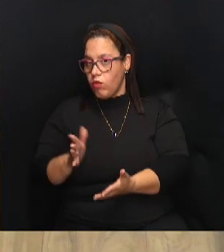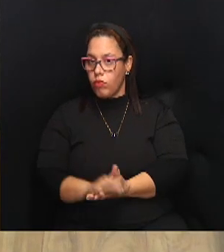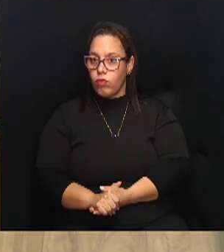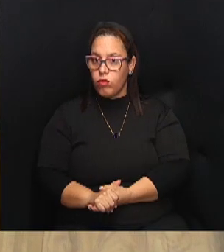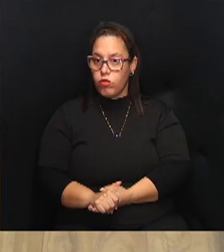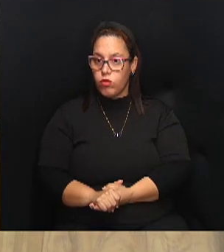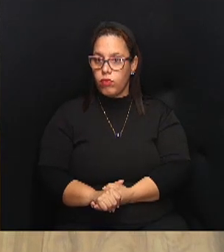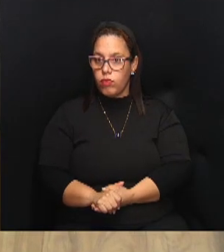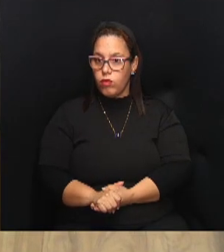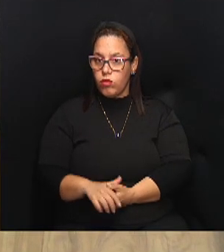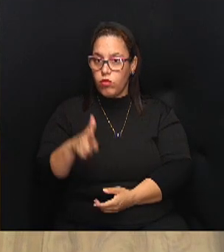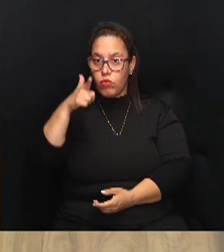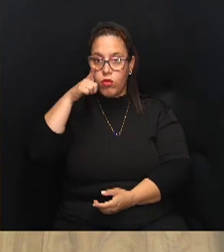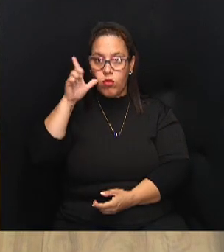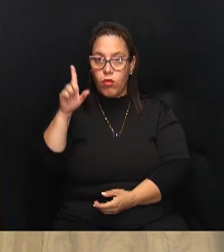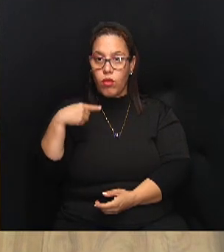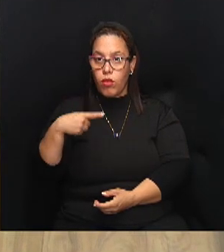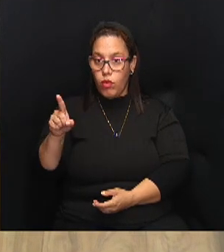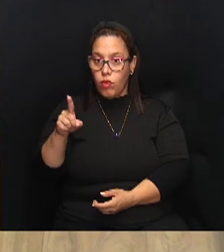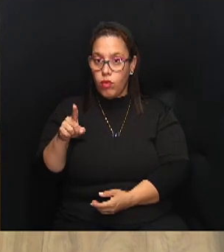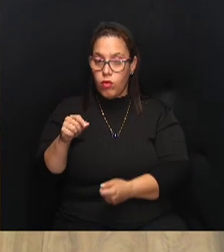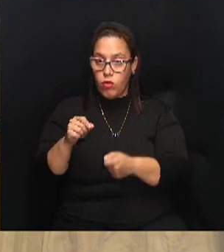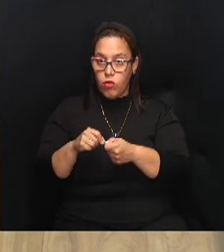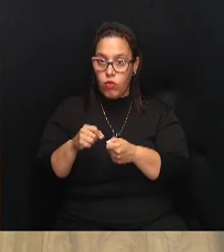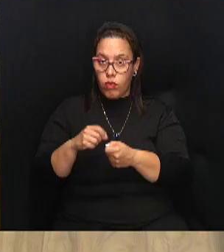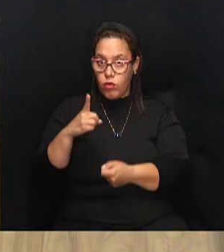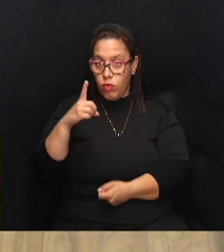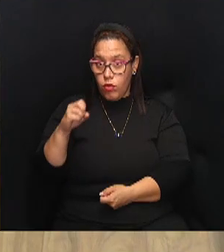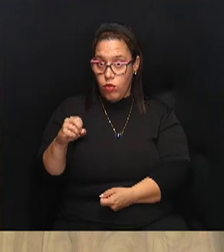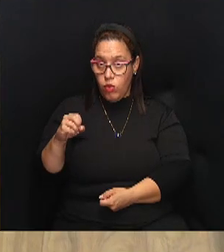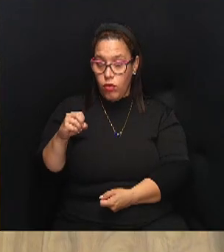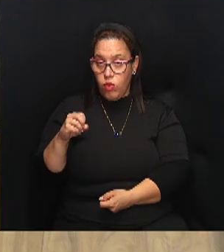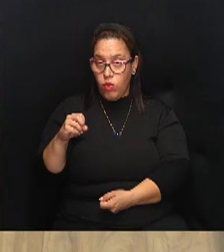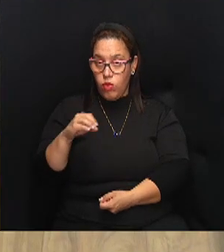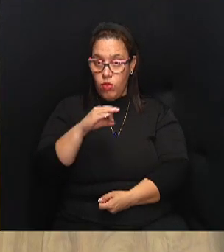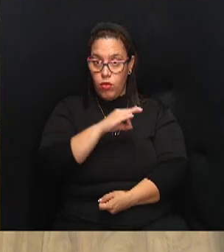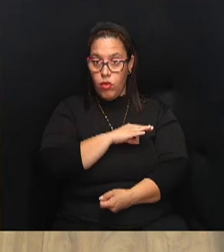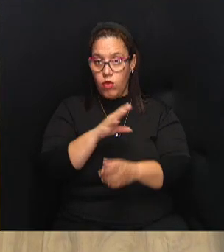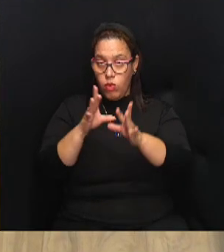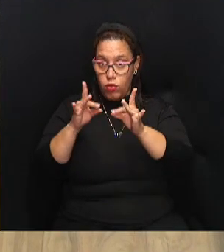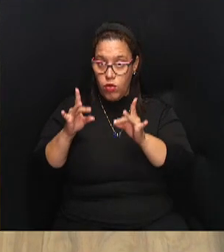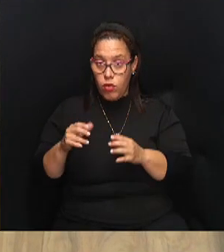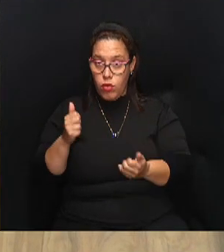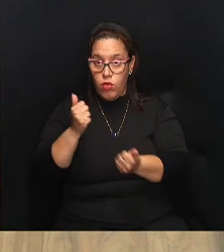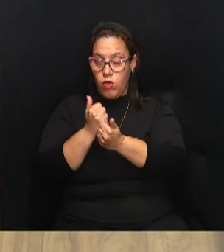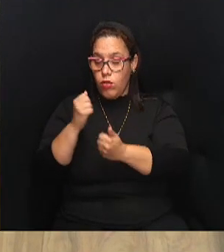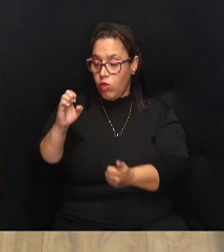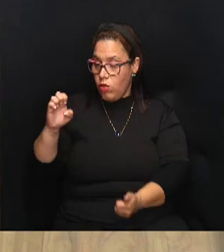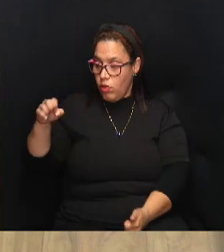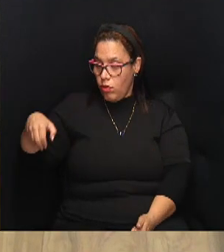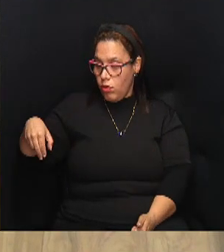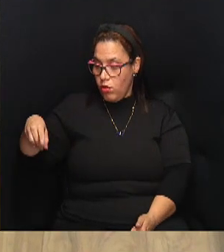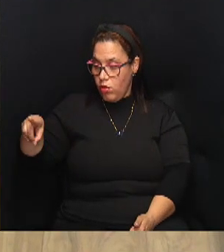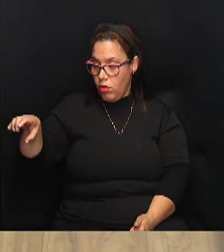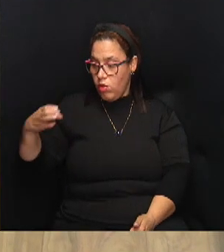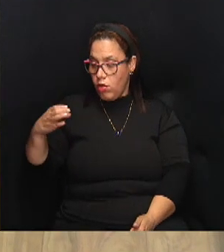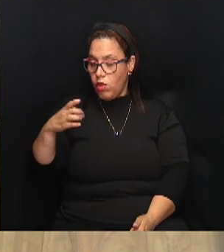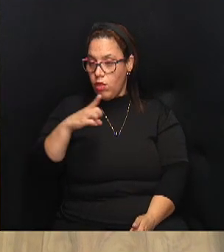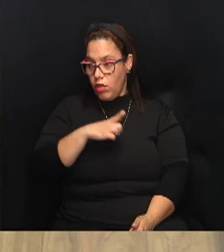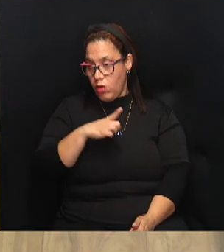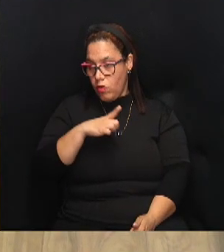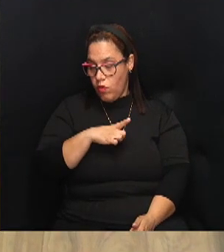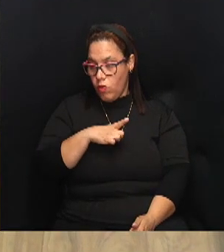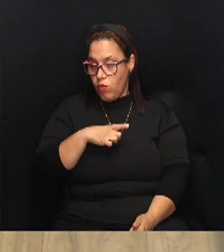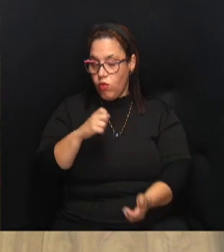não consegue, a gente vai fazer uma operação, 10 policiais, para deixar exclusivo no apoio da INDEC, nem sempre a gente tem. E